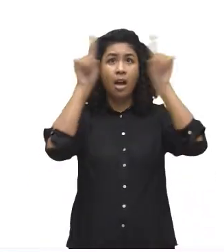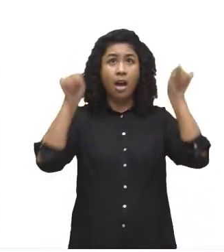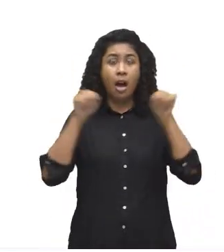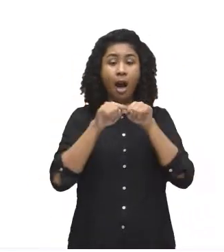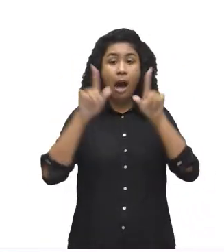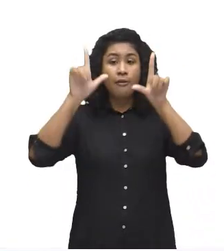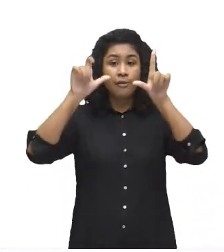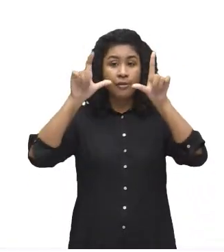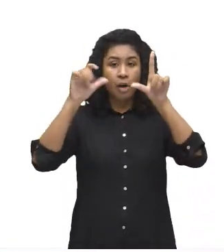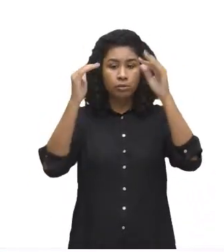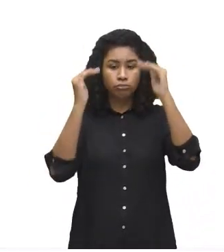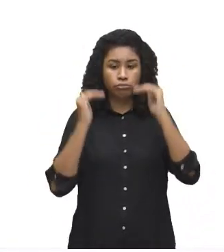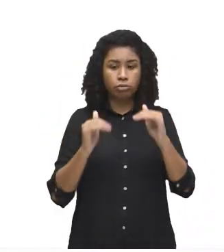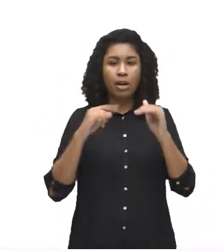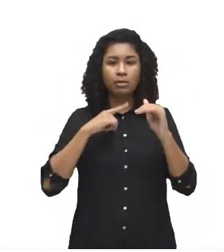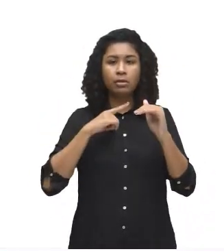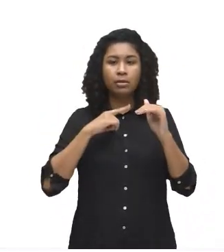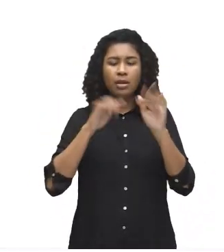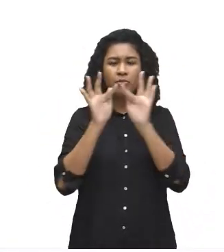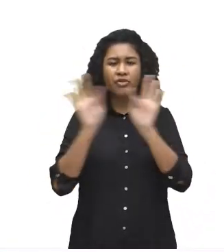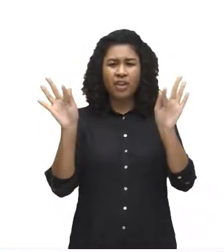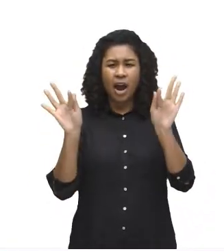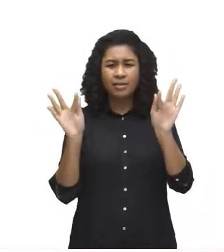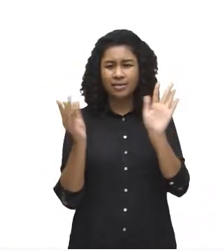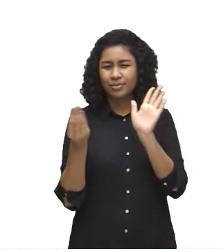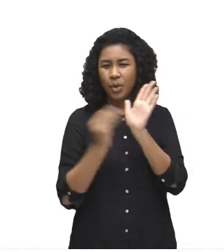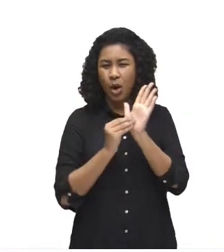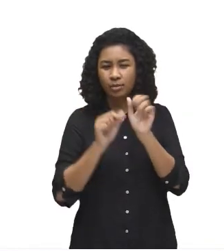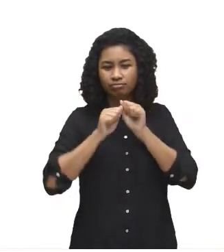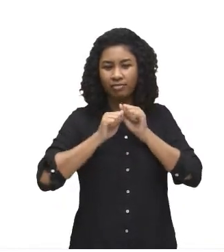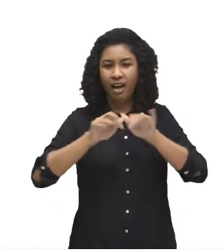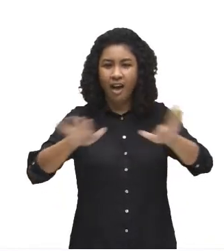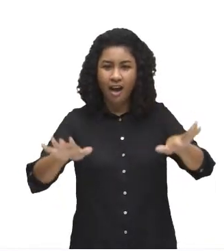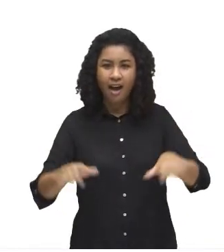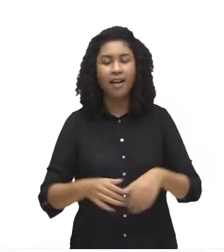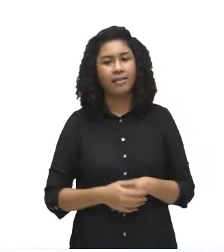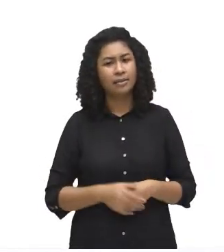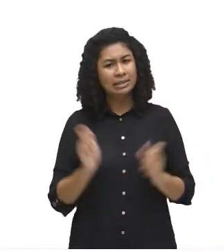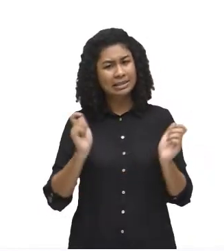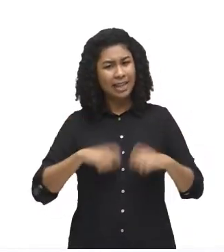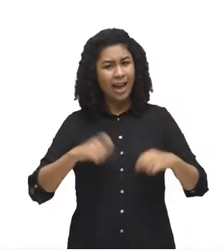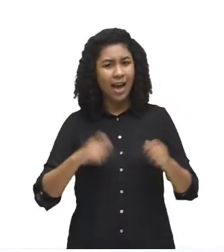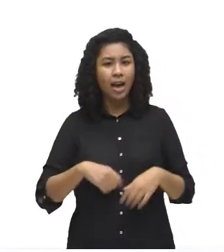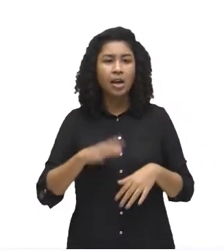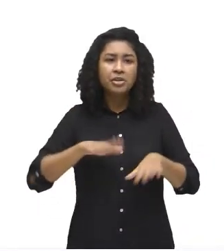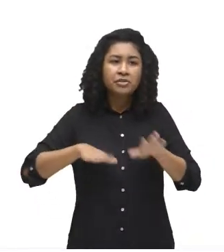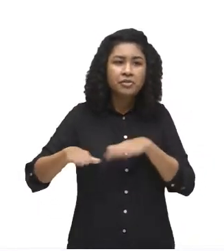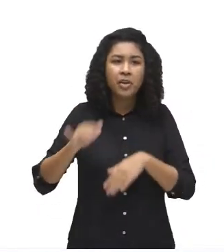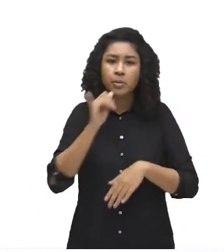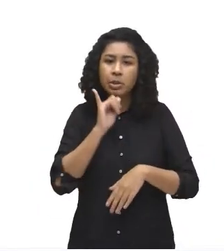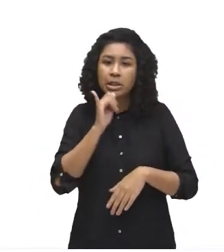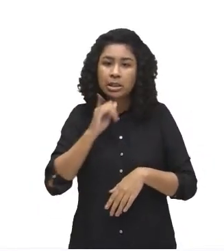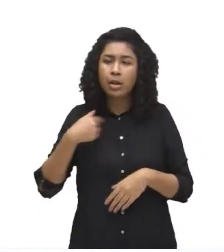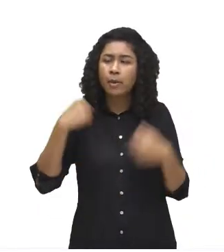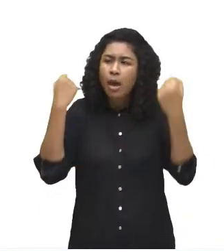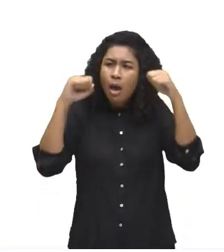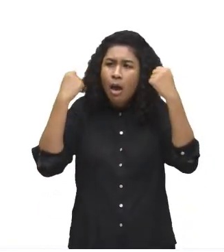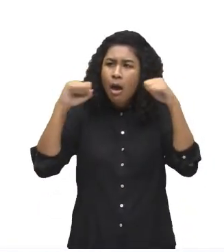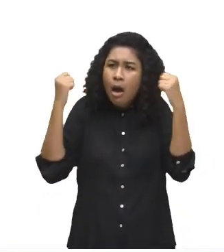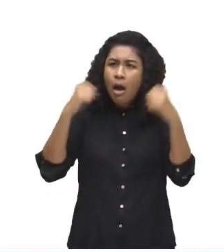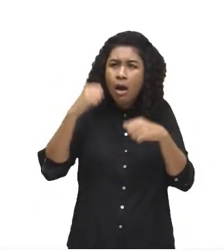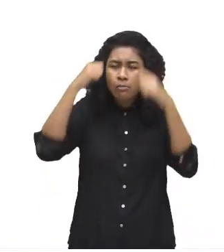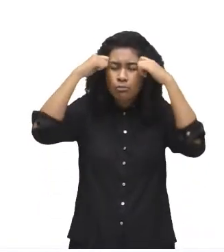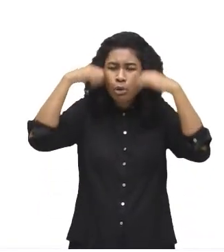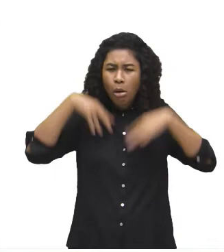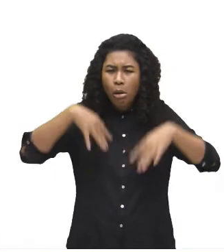também a linguagem não verbal. Você pode aparecer triste, cansado, né? Após atividade física, por exemplo, aparece ali